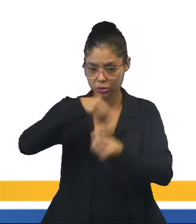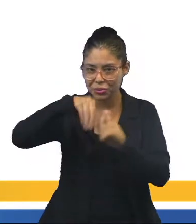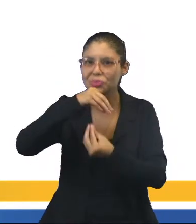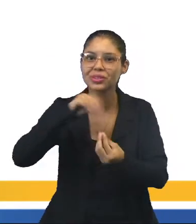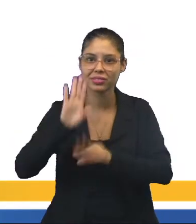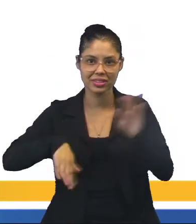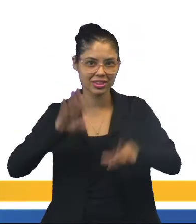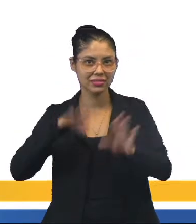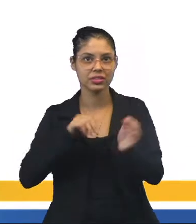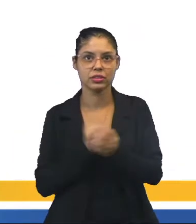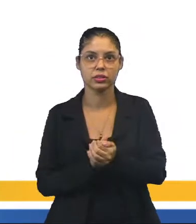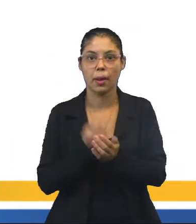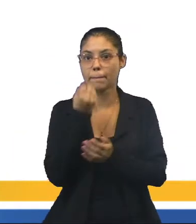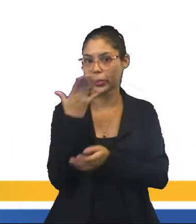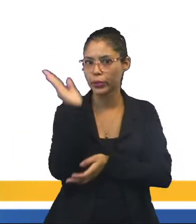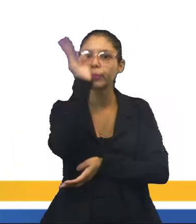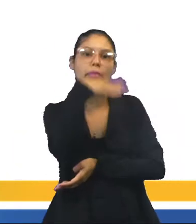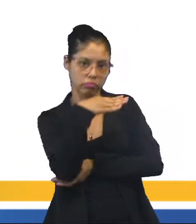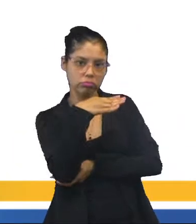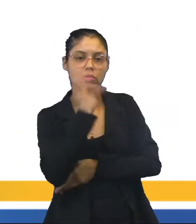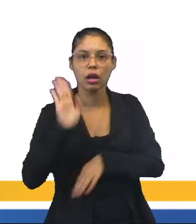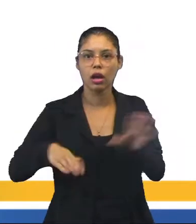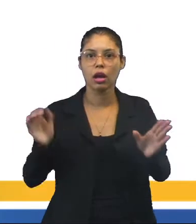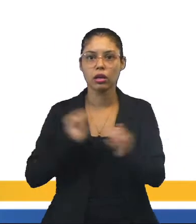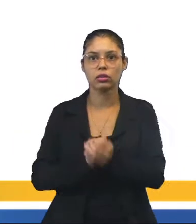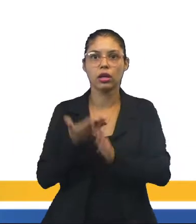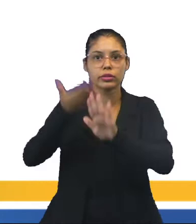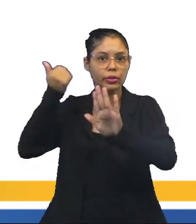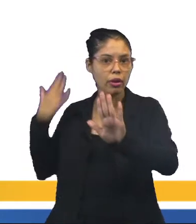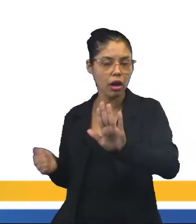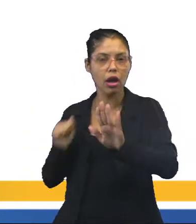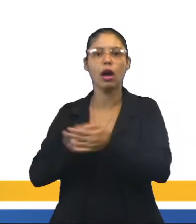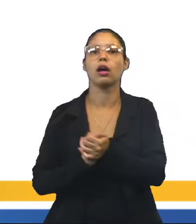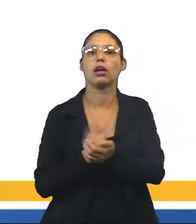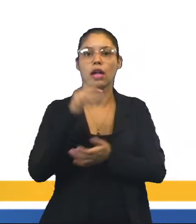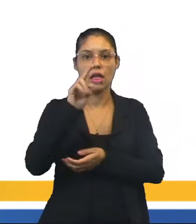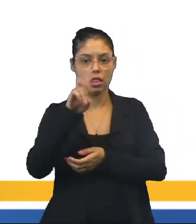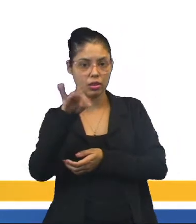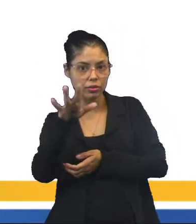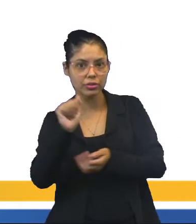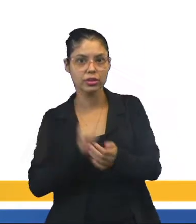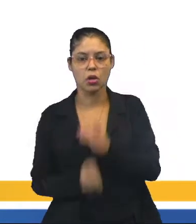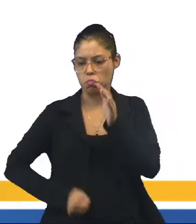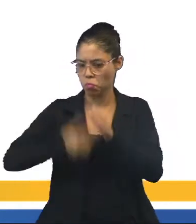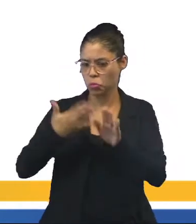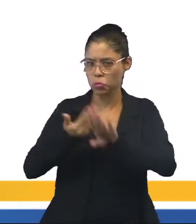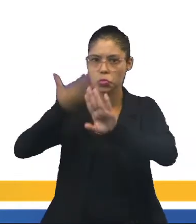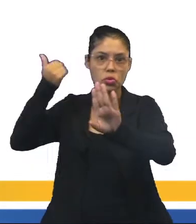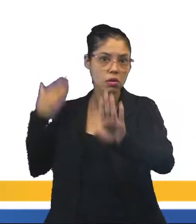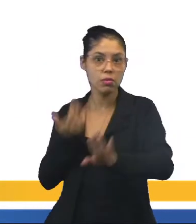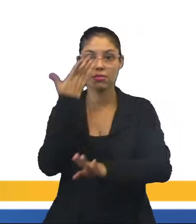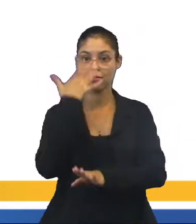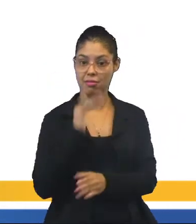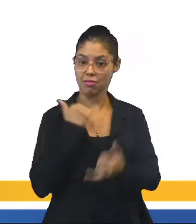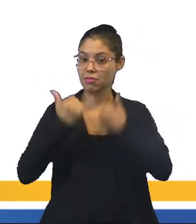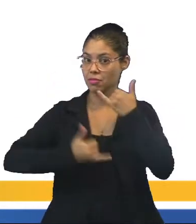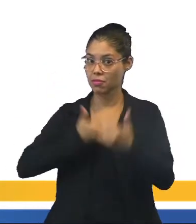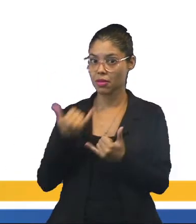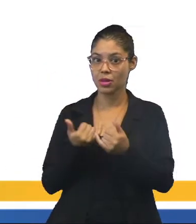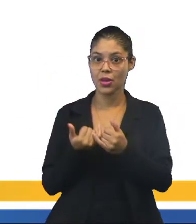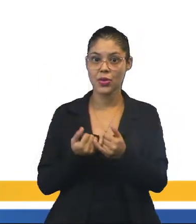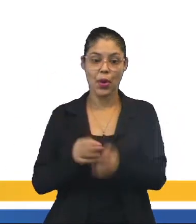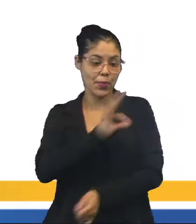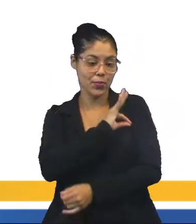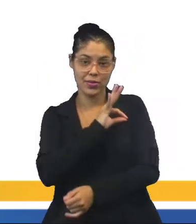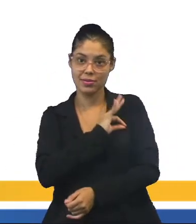uma dicotomia entre bem e mal são anteriores à era eletrônica. Há muito tempo as crianças brincam de polícia e